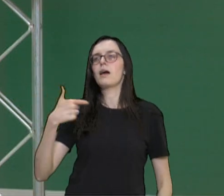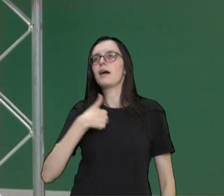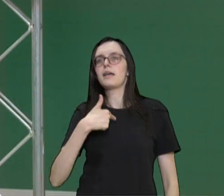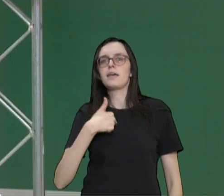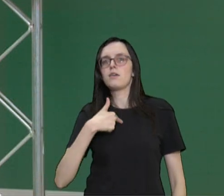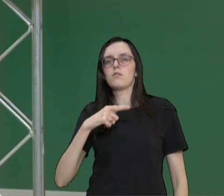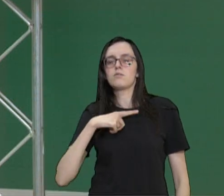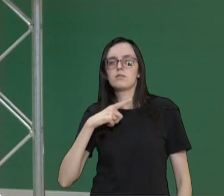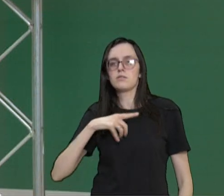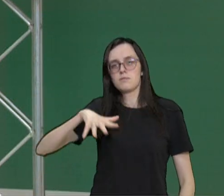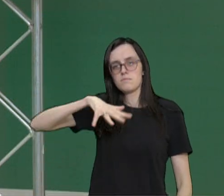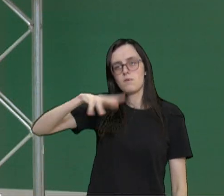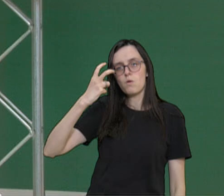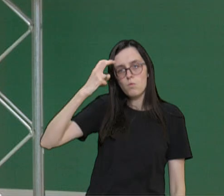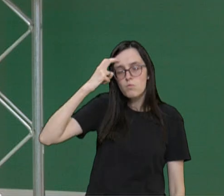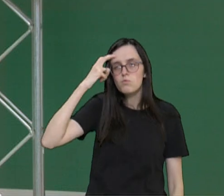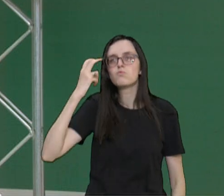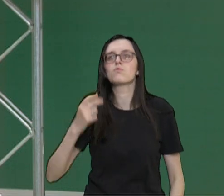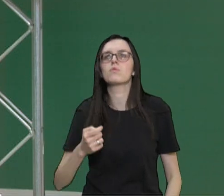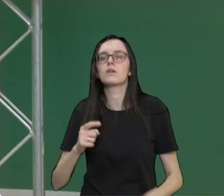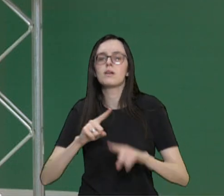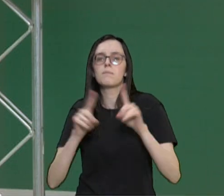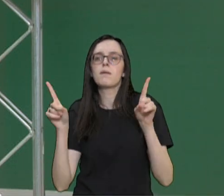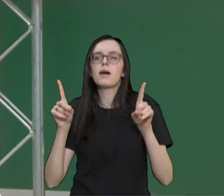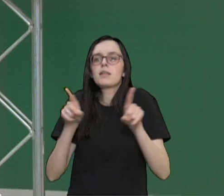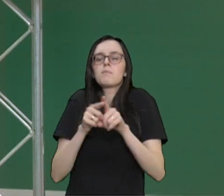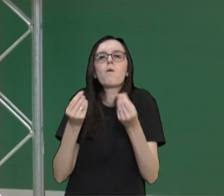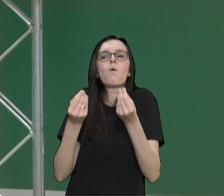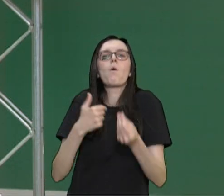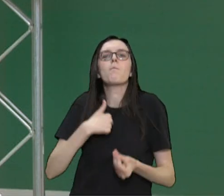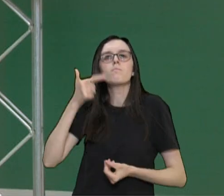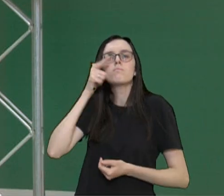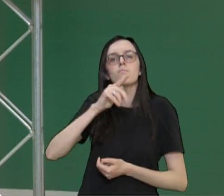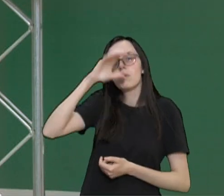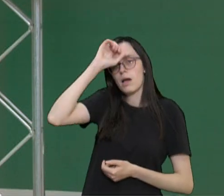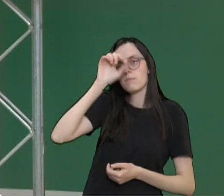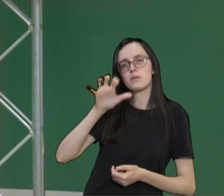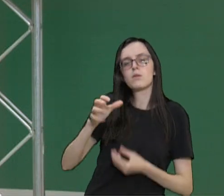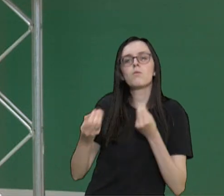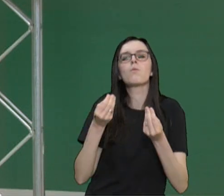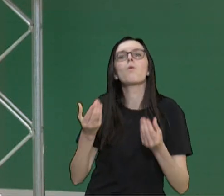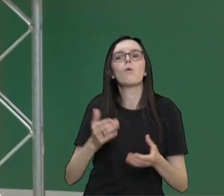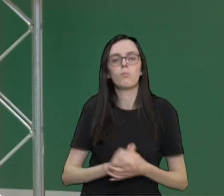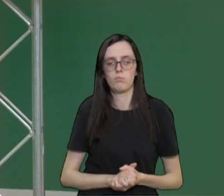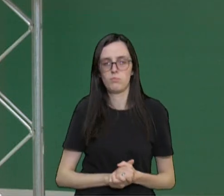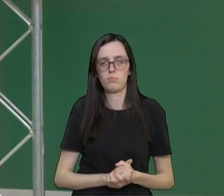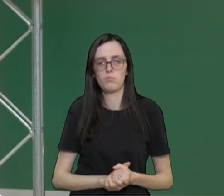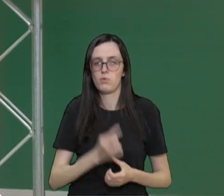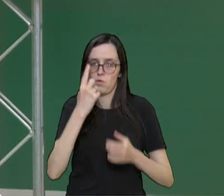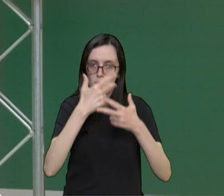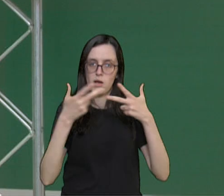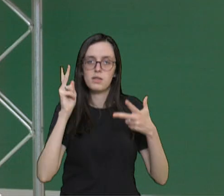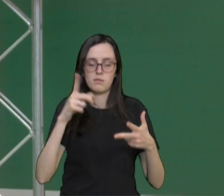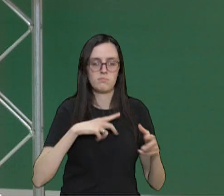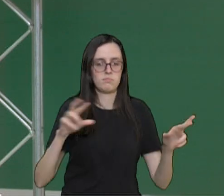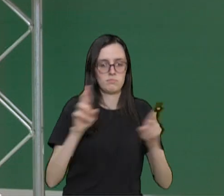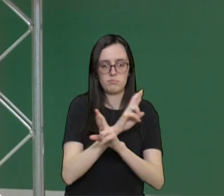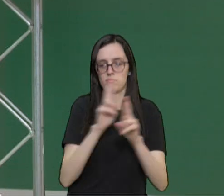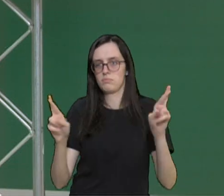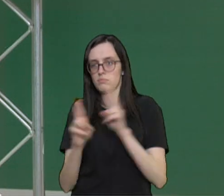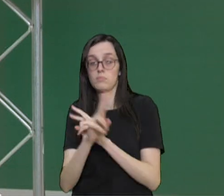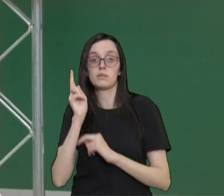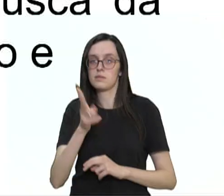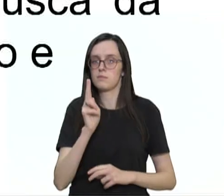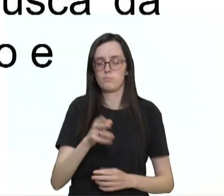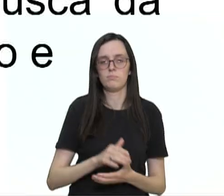aspecto cultural, mas ao mesmo tempo, de que maneira que eu aprendi aquilo. Né? Então, uma função sempre vai ligar a outra, se a gente for parar para